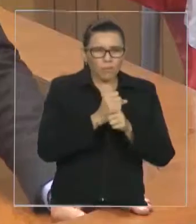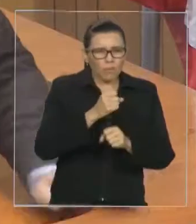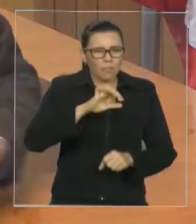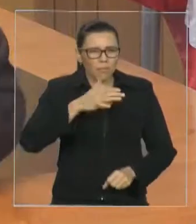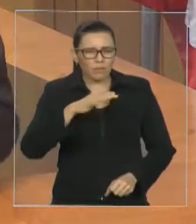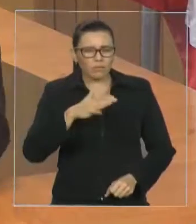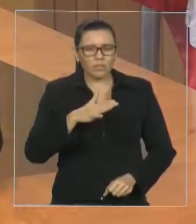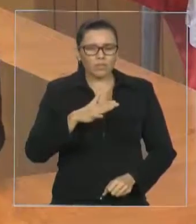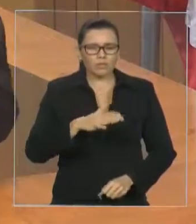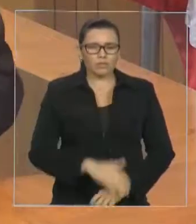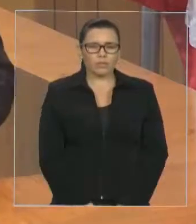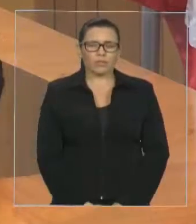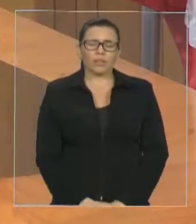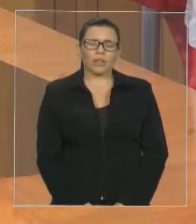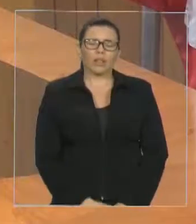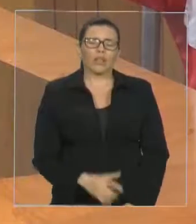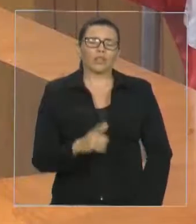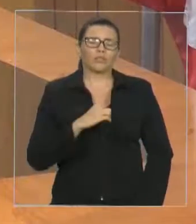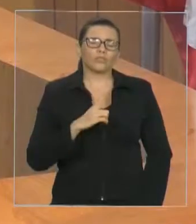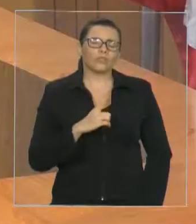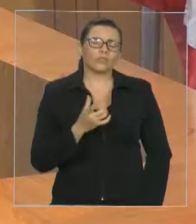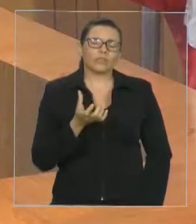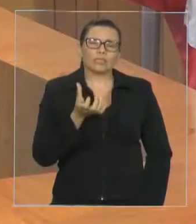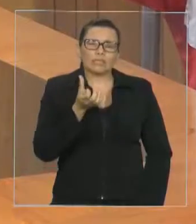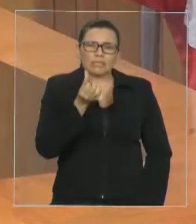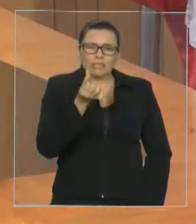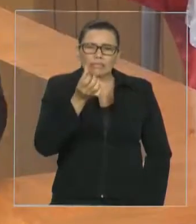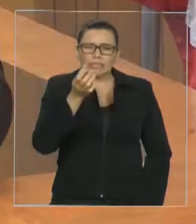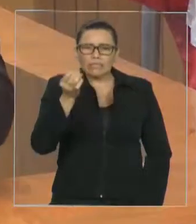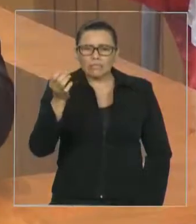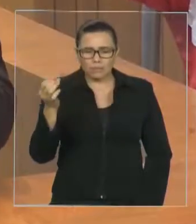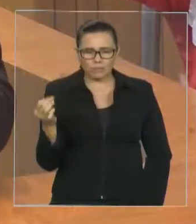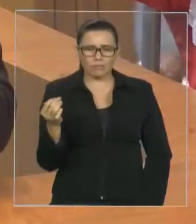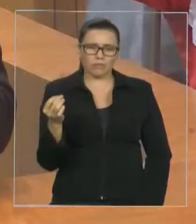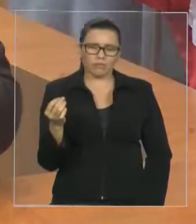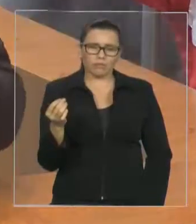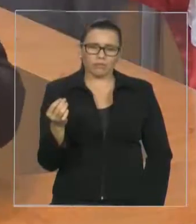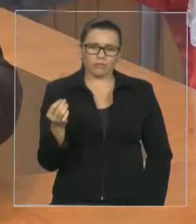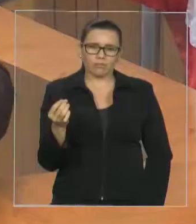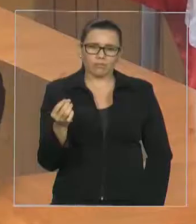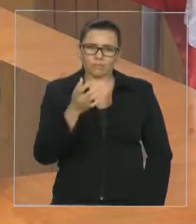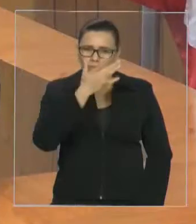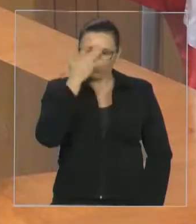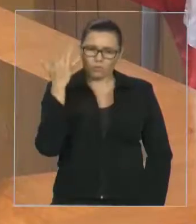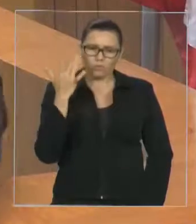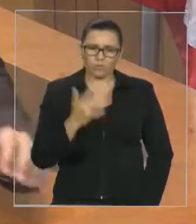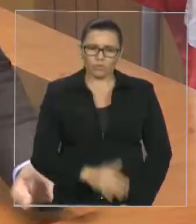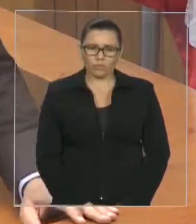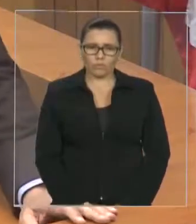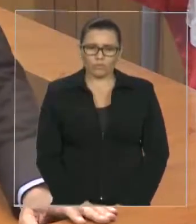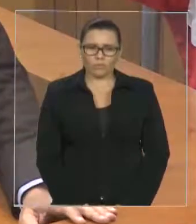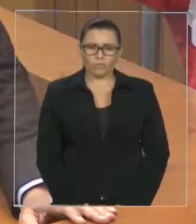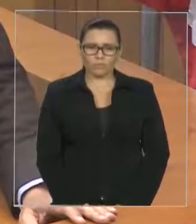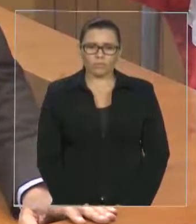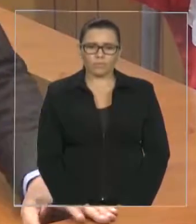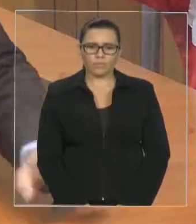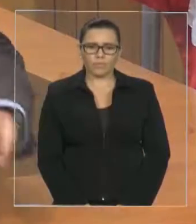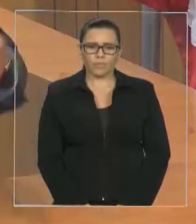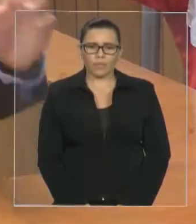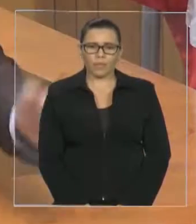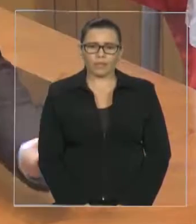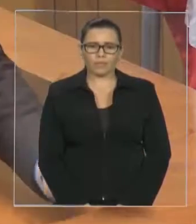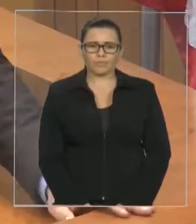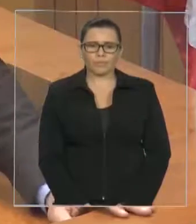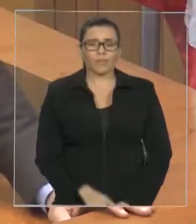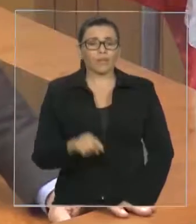Epifânio. Imperatriz provou o que disse, fez protesto, não foi ao jogo, não foi assistir o jogo.